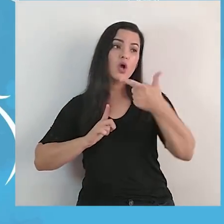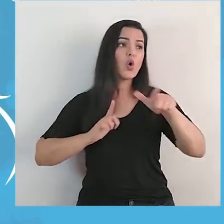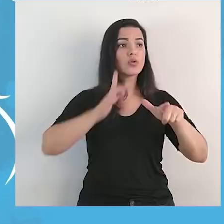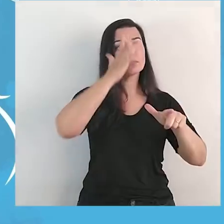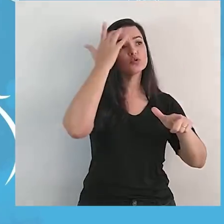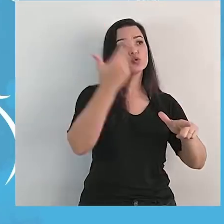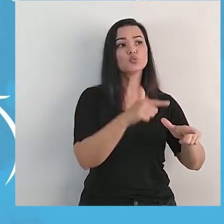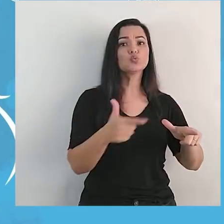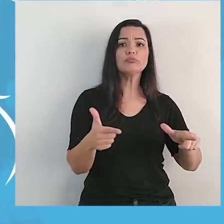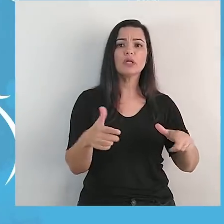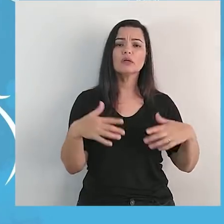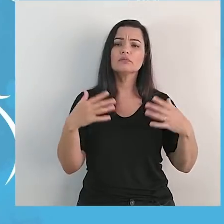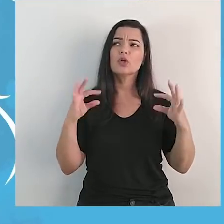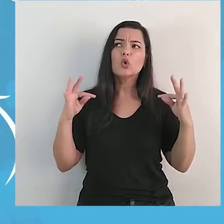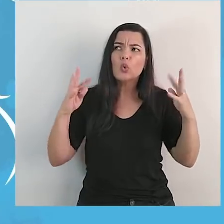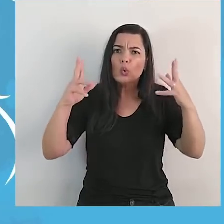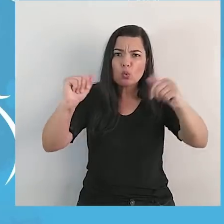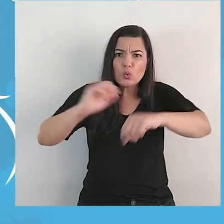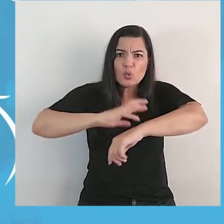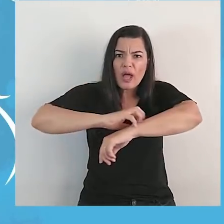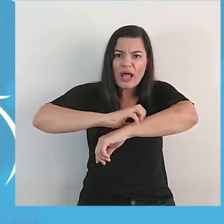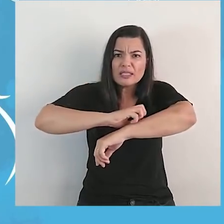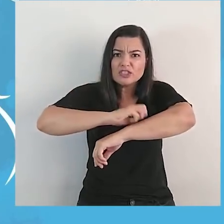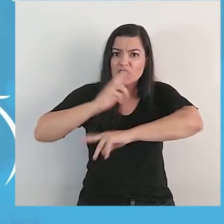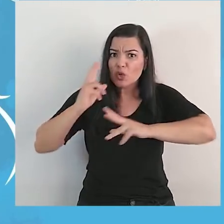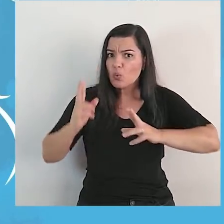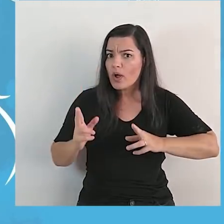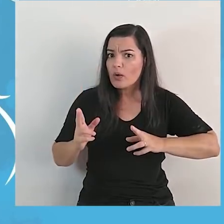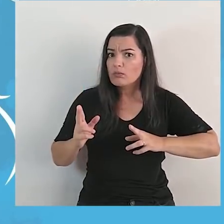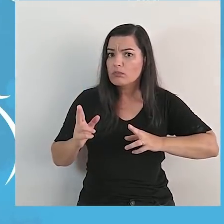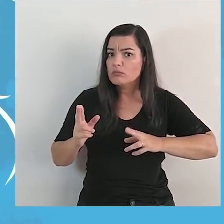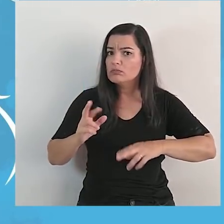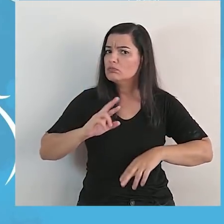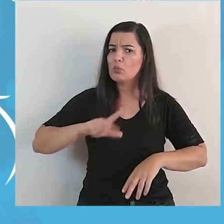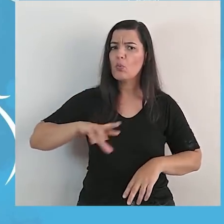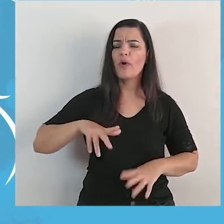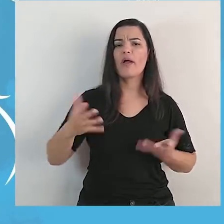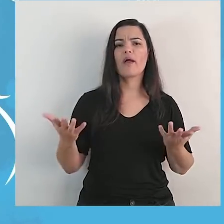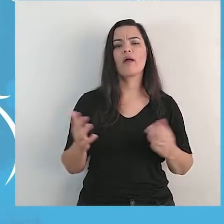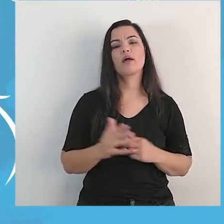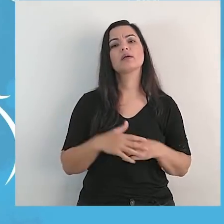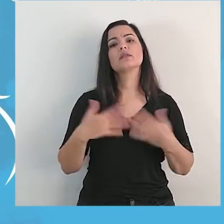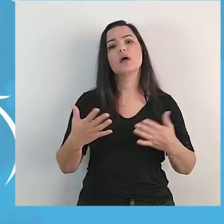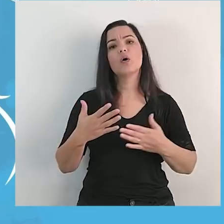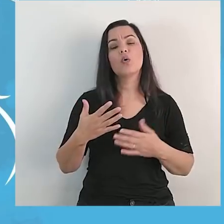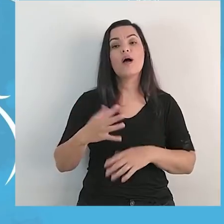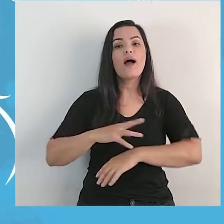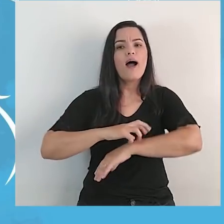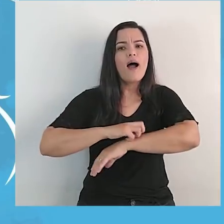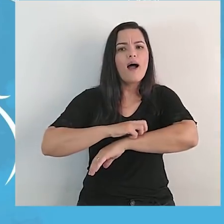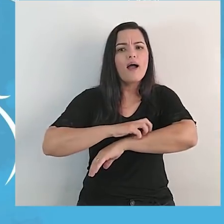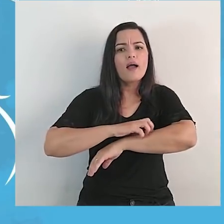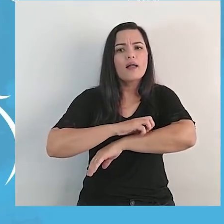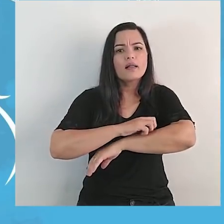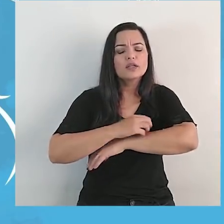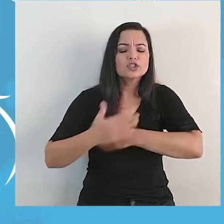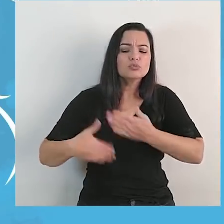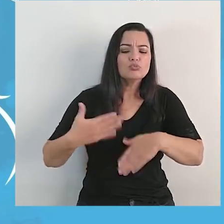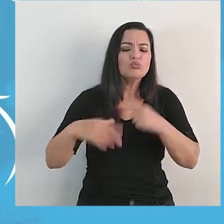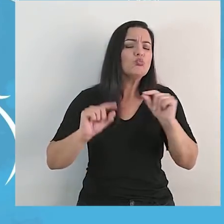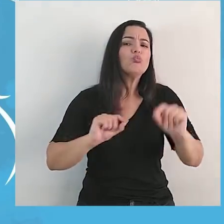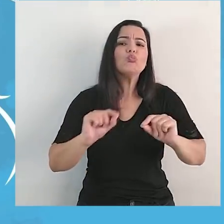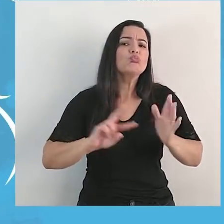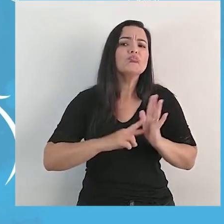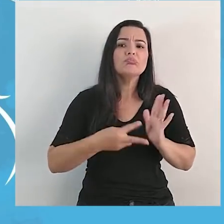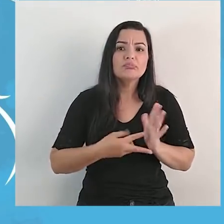pessoas não. Todo mundo é alérgico à mesma coisa? Não, né? Então, o que é um processo alérgico? Por